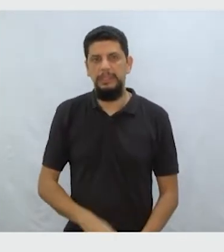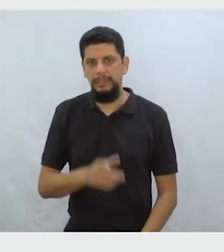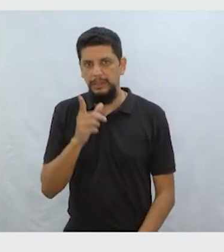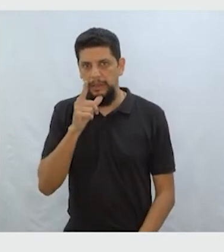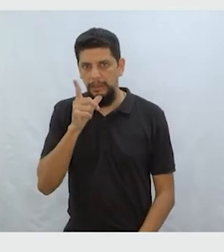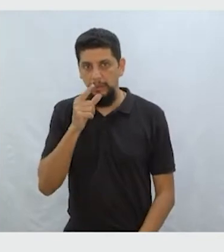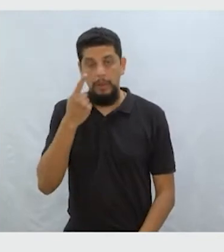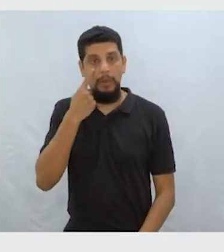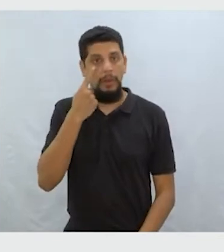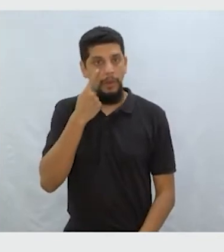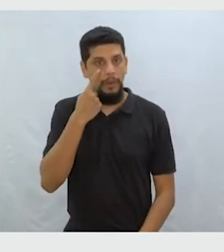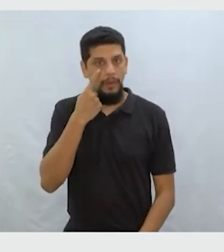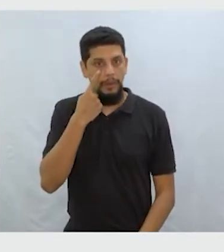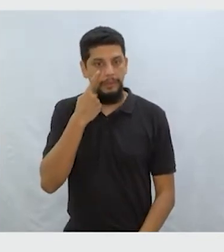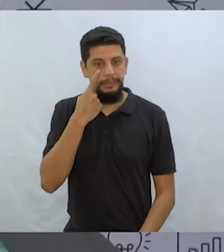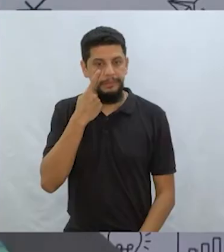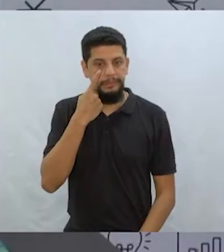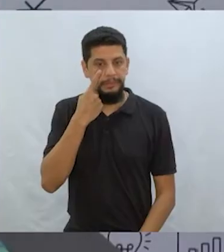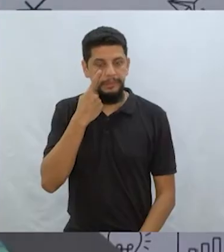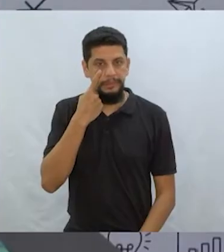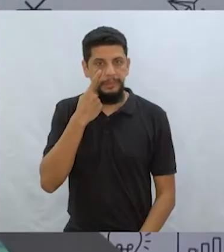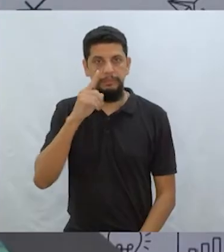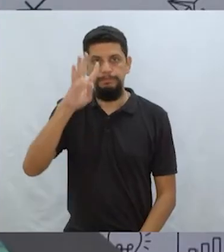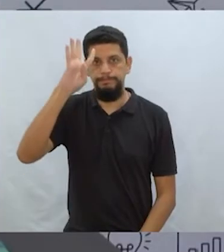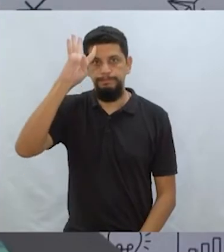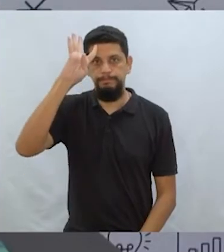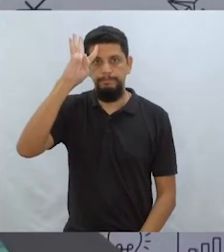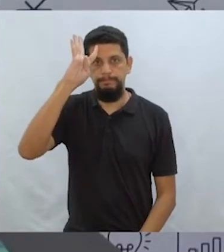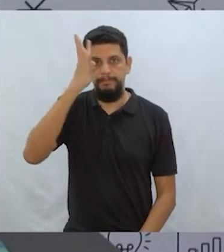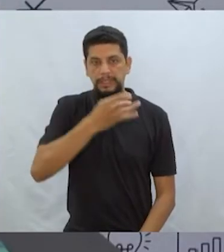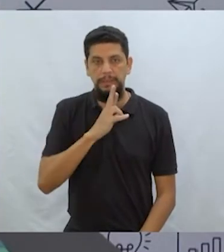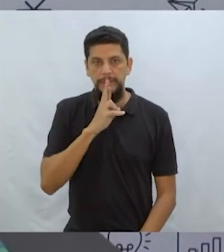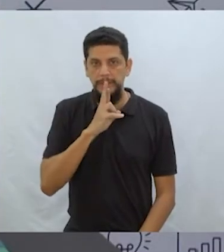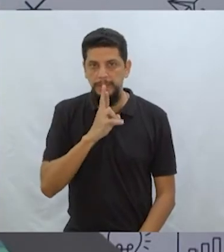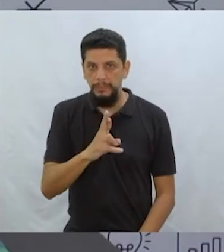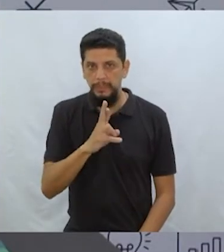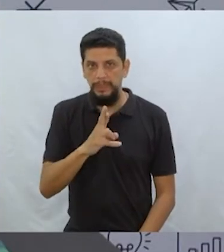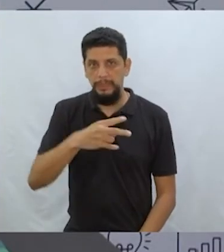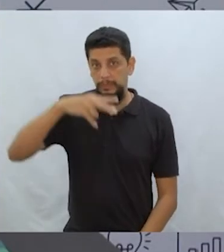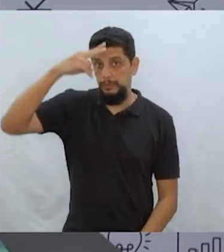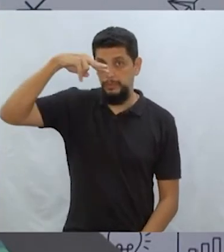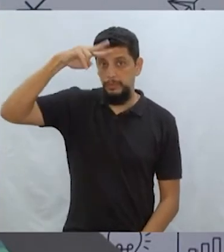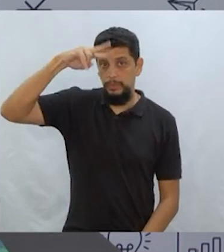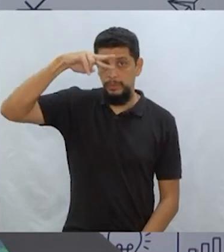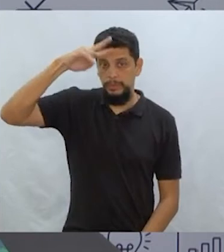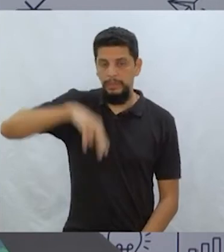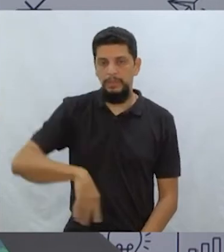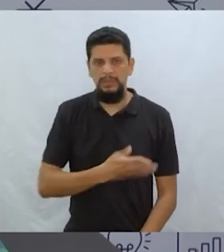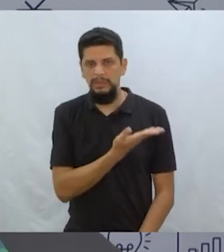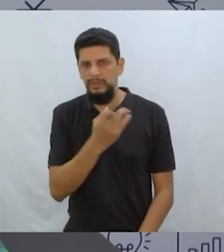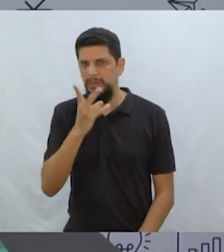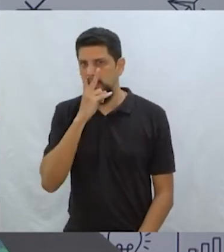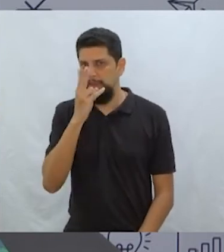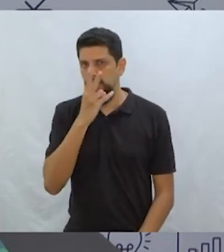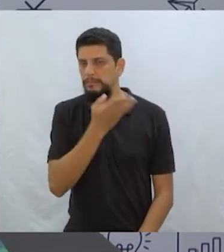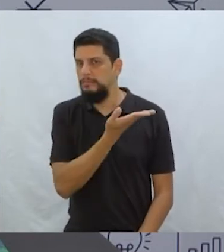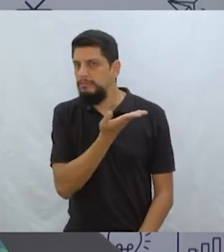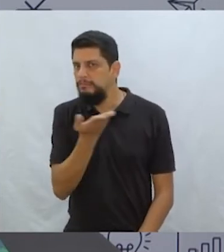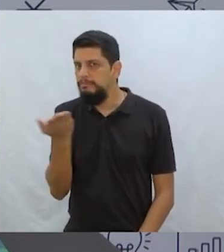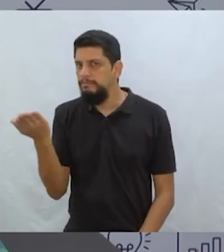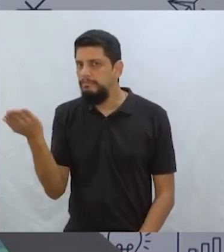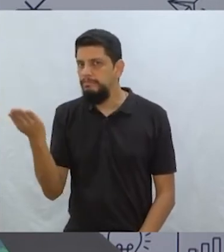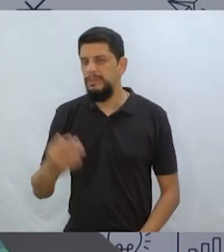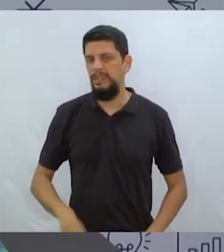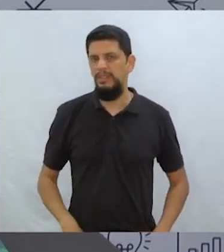filtro Olha só o resultado da nossa história o que vocês